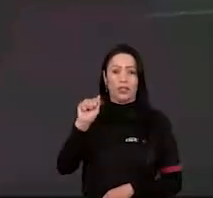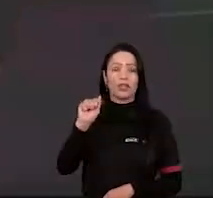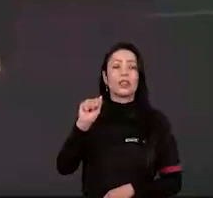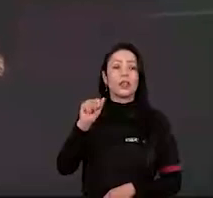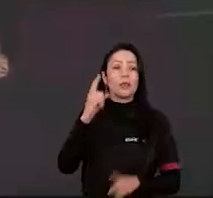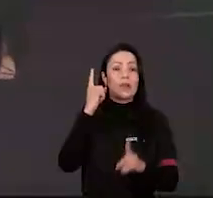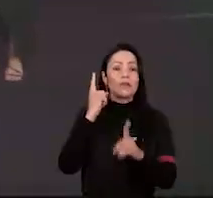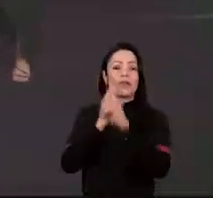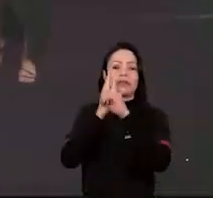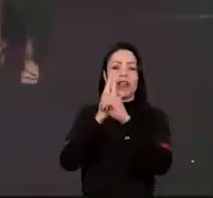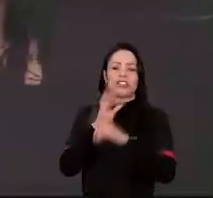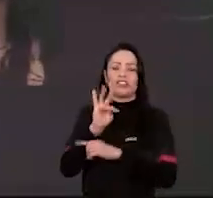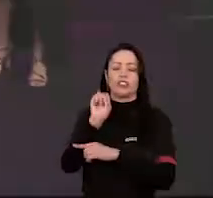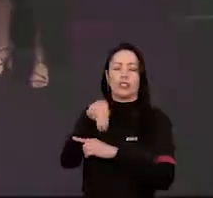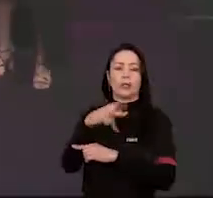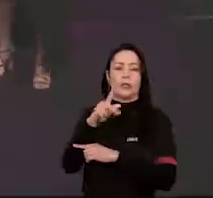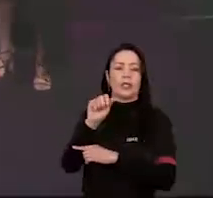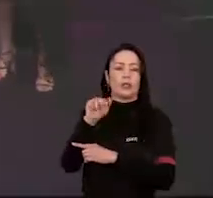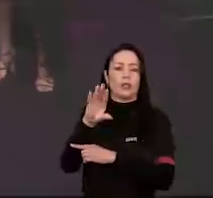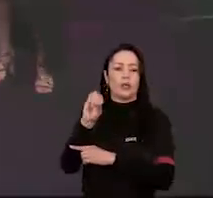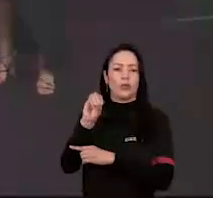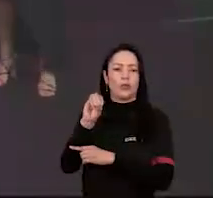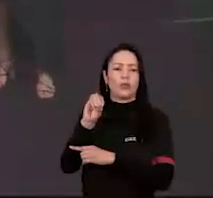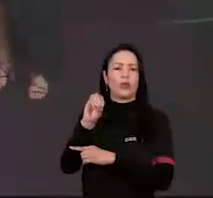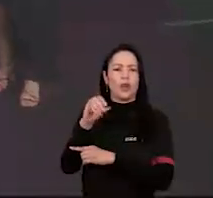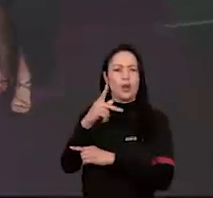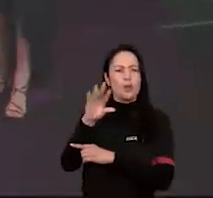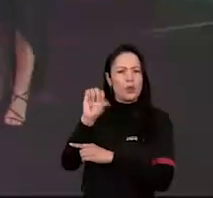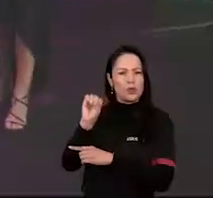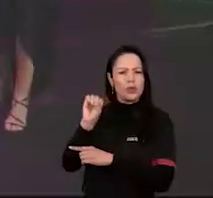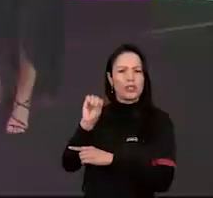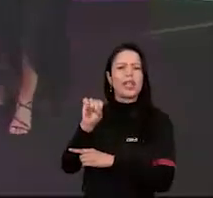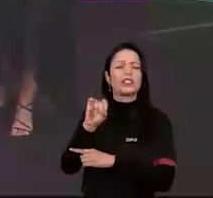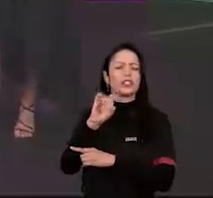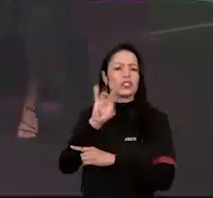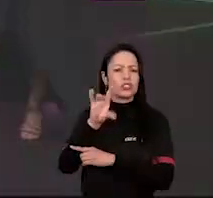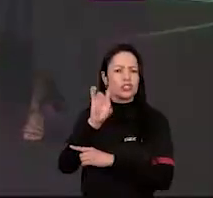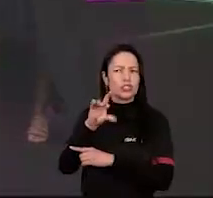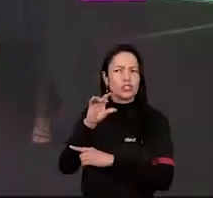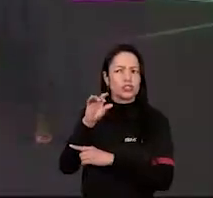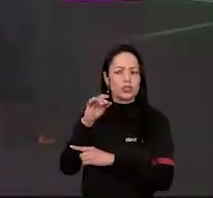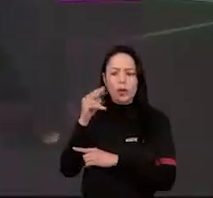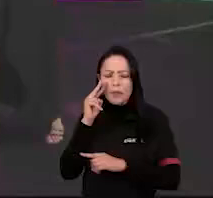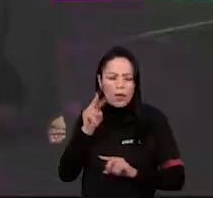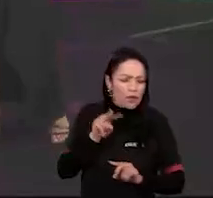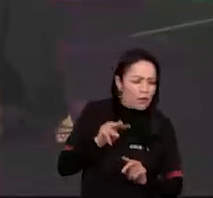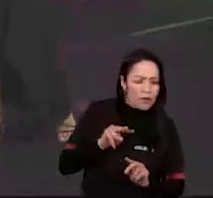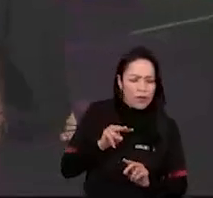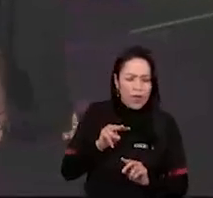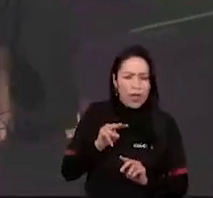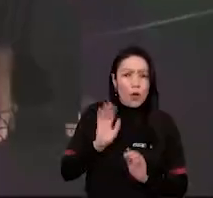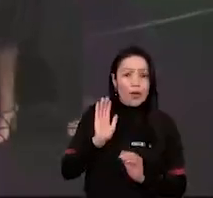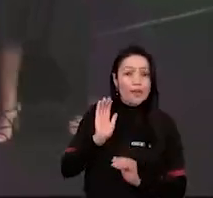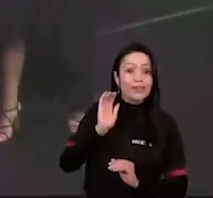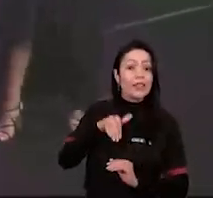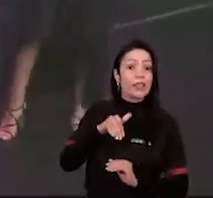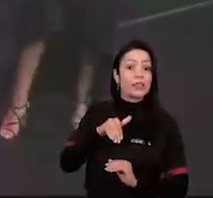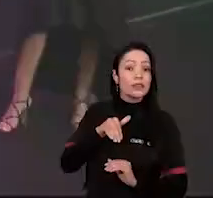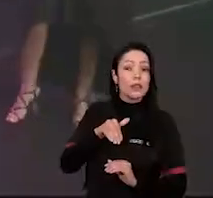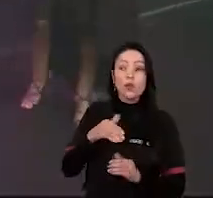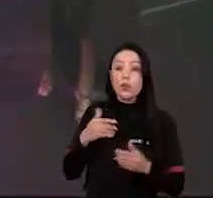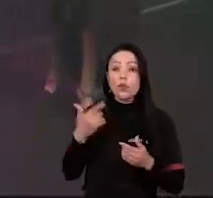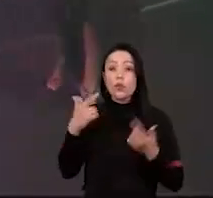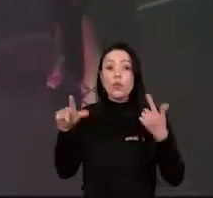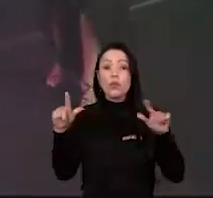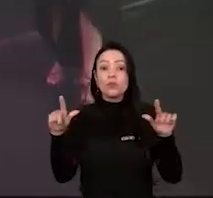tímpano. Porque, será que esse pus está só na orelha externa, ele é proveniente dali, ou ele não está vindo de uma